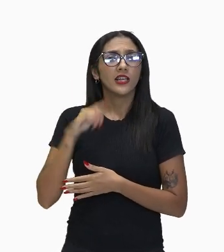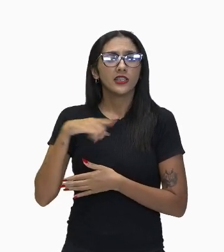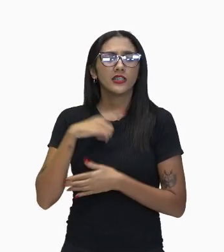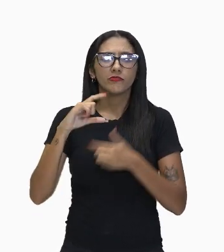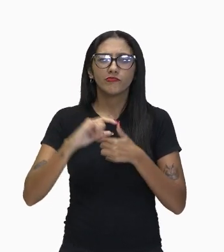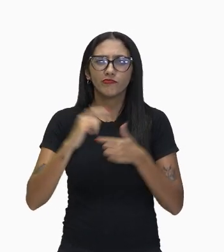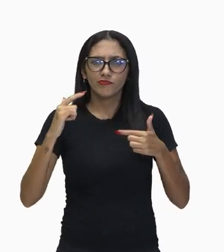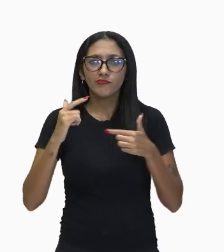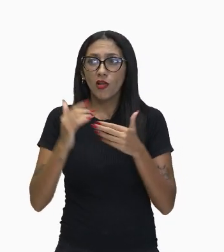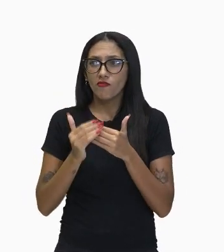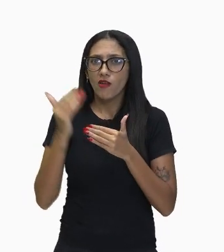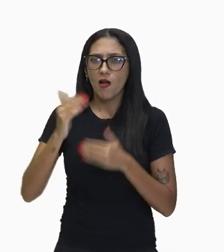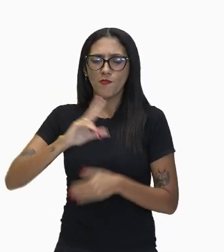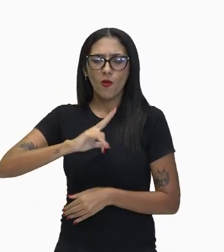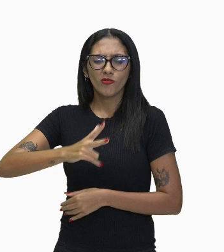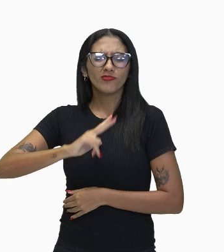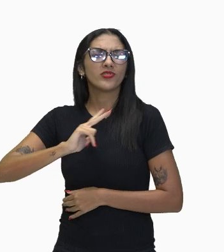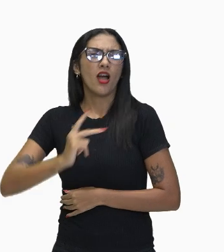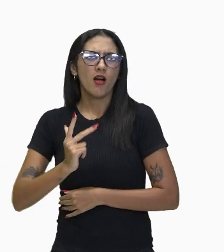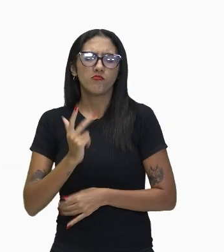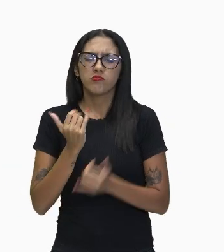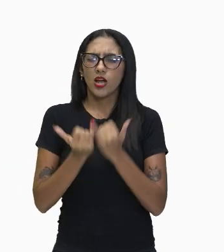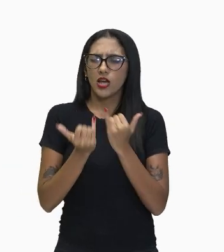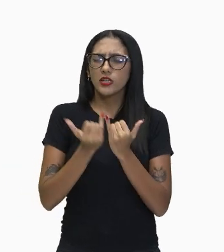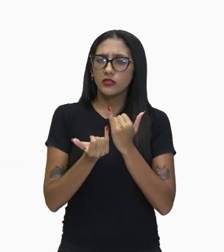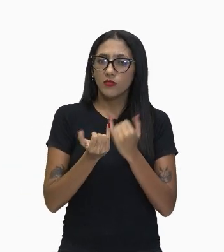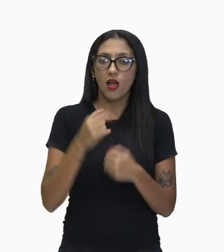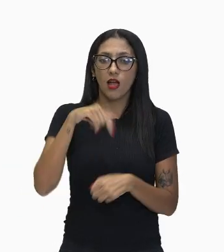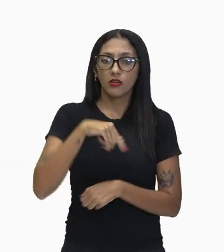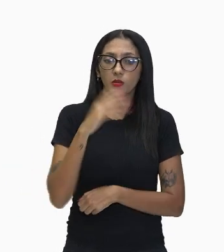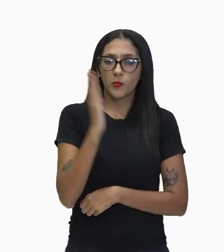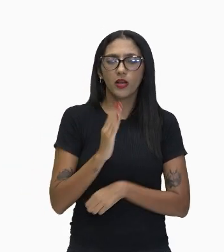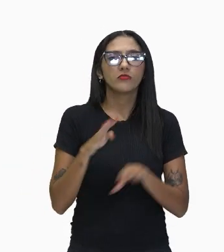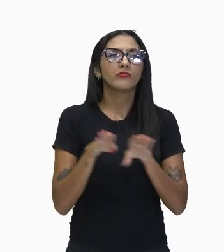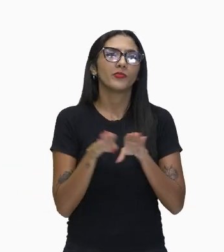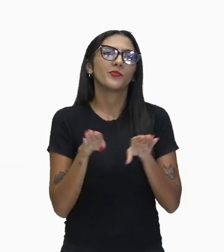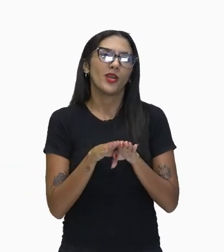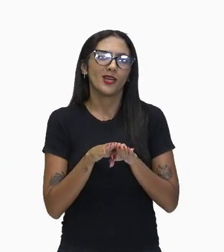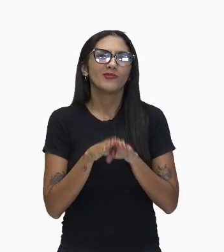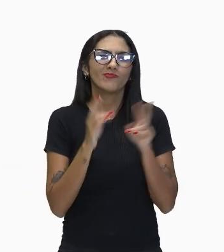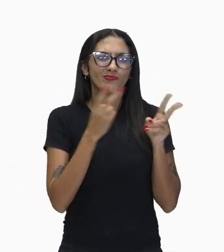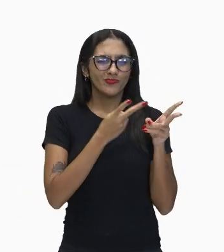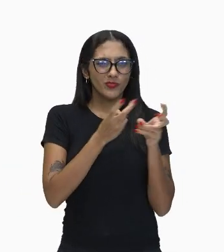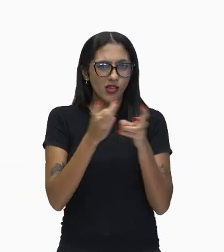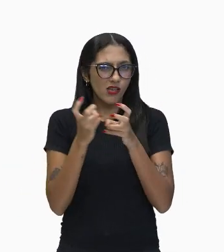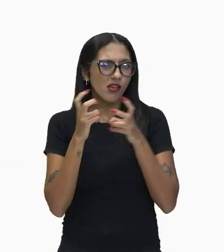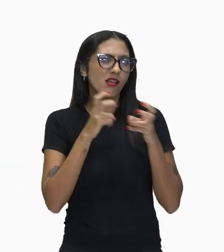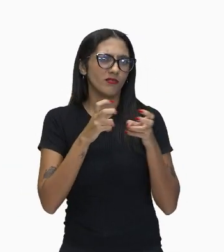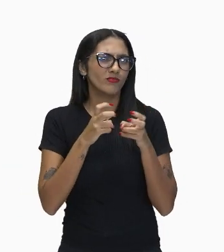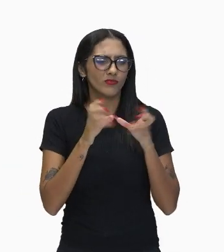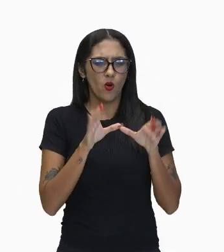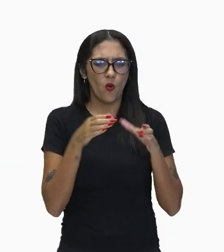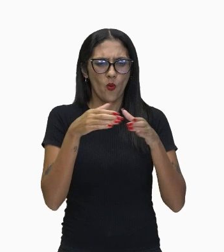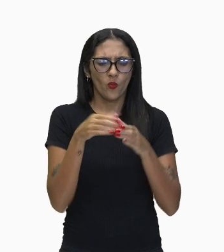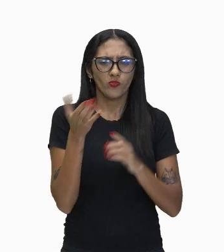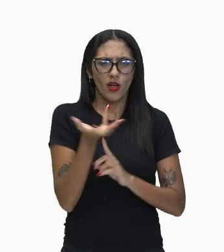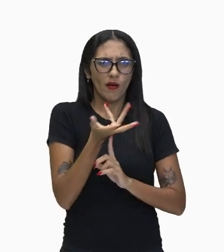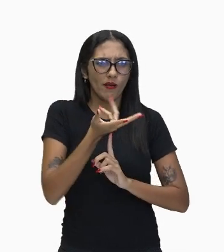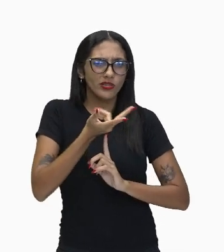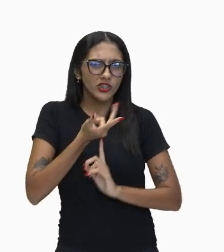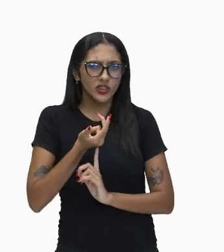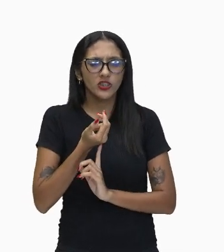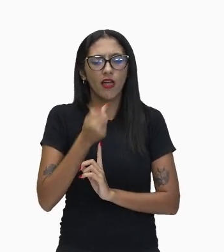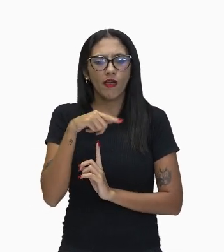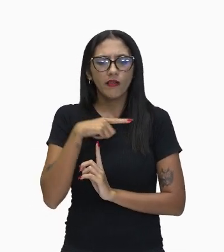lá em Portugal, aqui também vamos observar, né? Esses grupos de artistas queriam